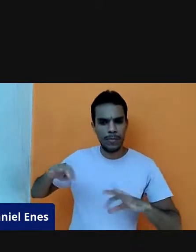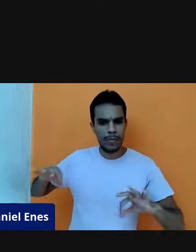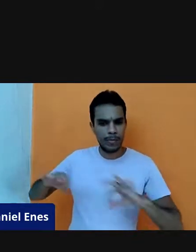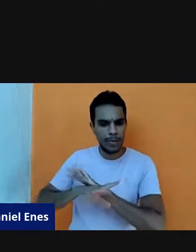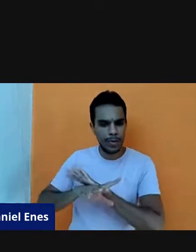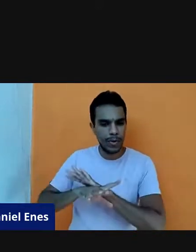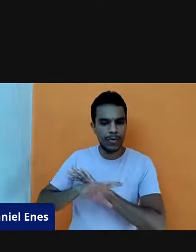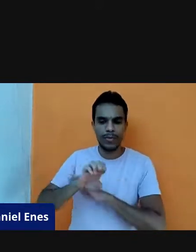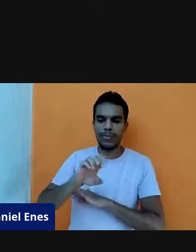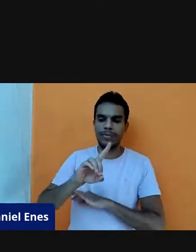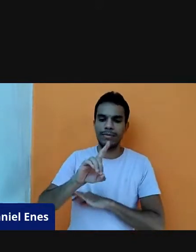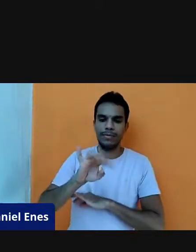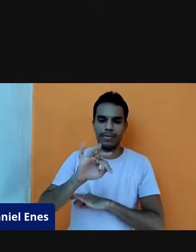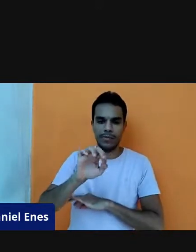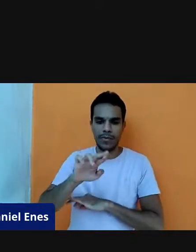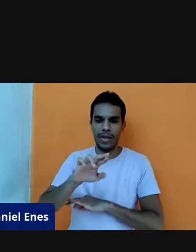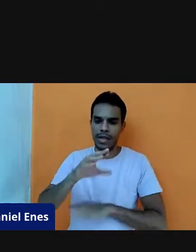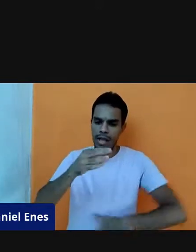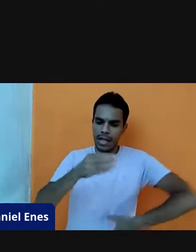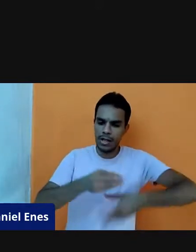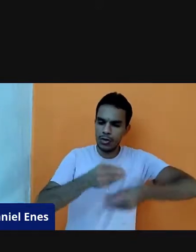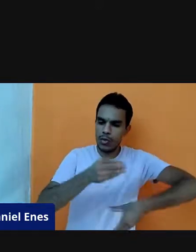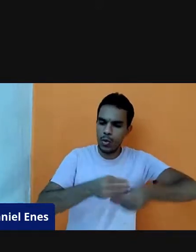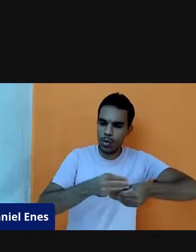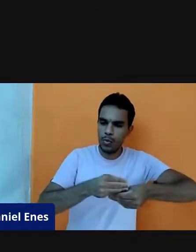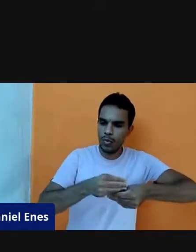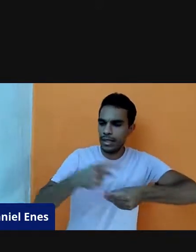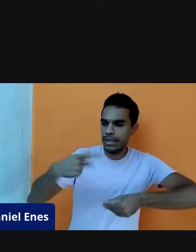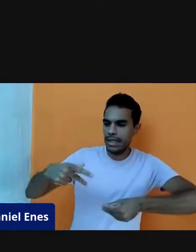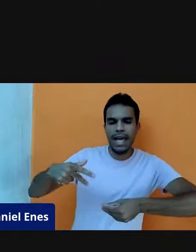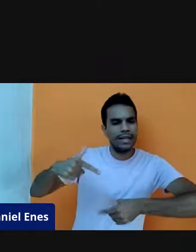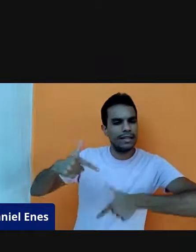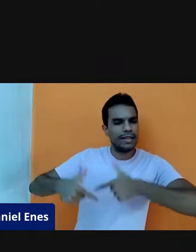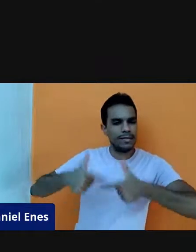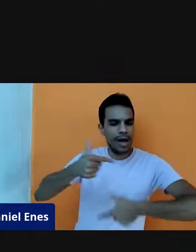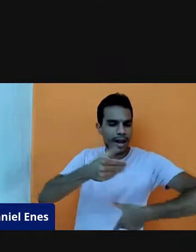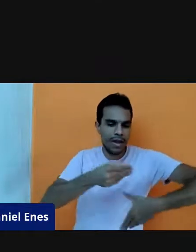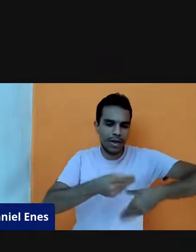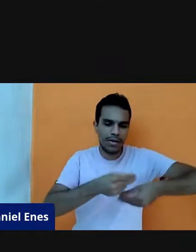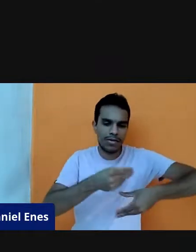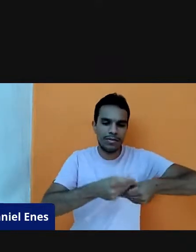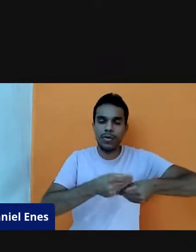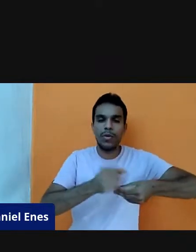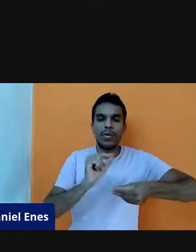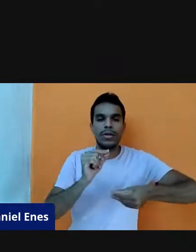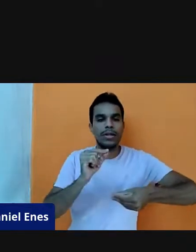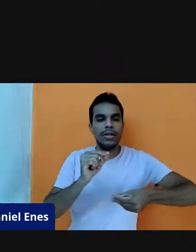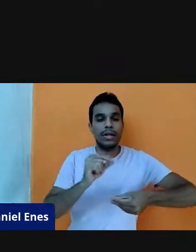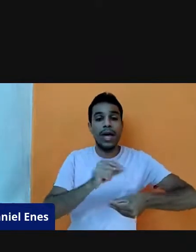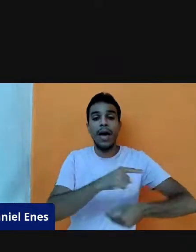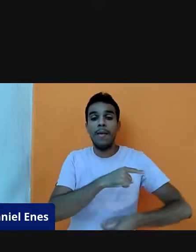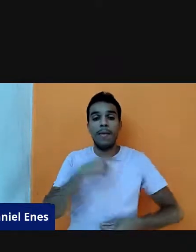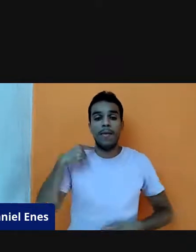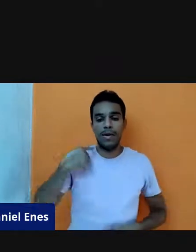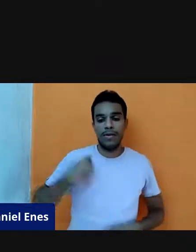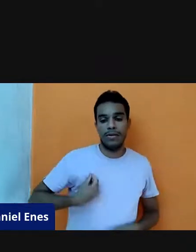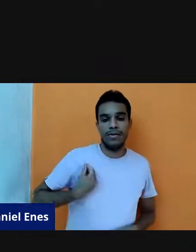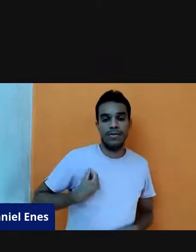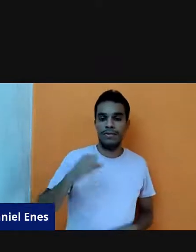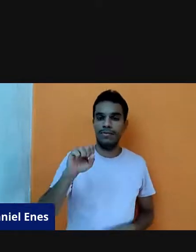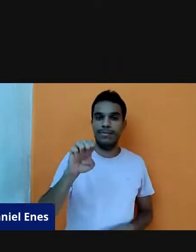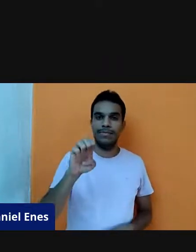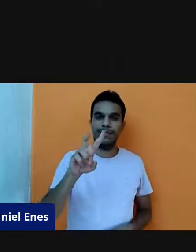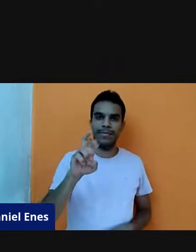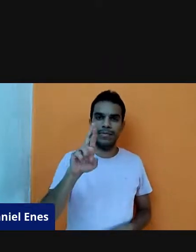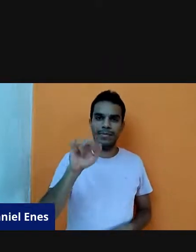E ele resolve incrementar, né, a sua obra, acrescentando Morte e Vida Severina. Mas como não tinha sido lá